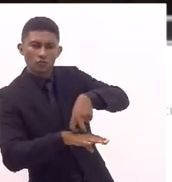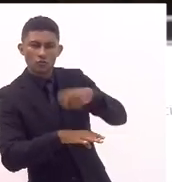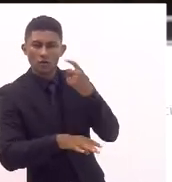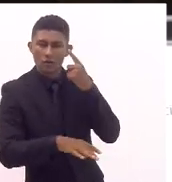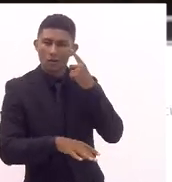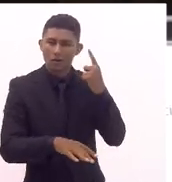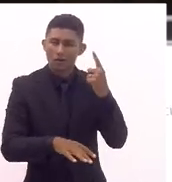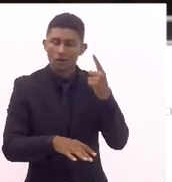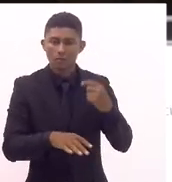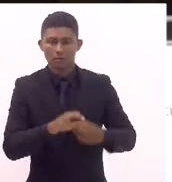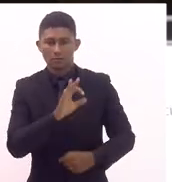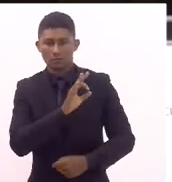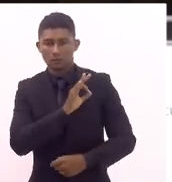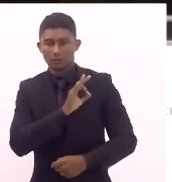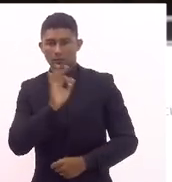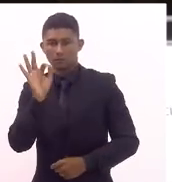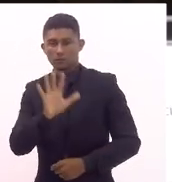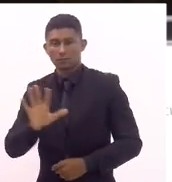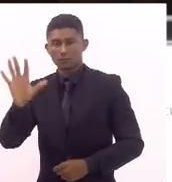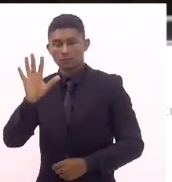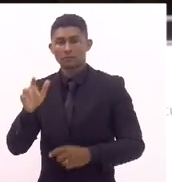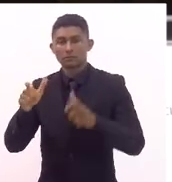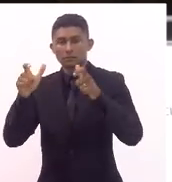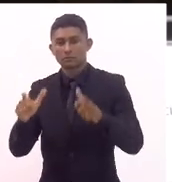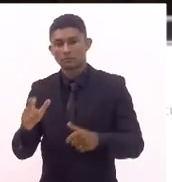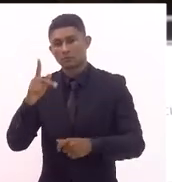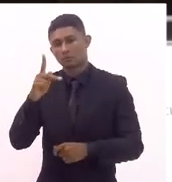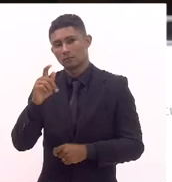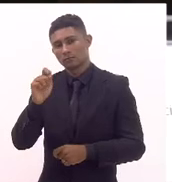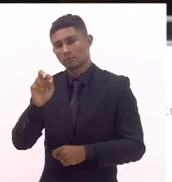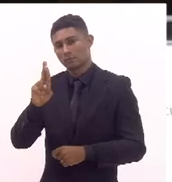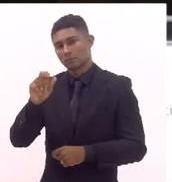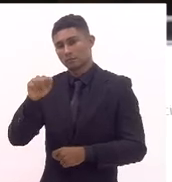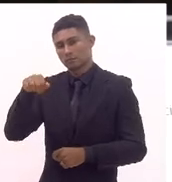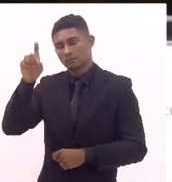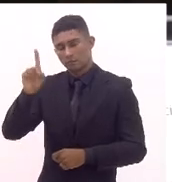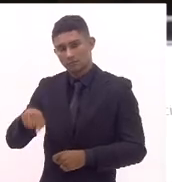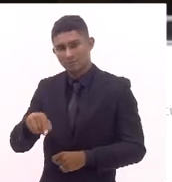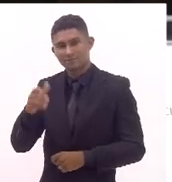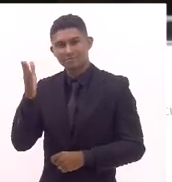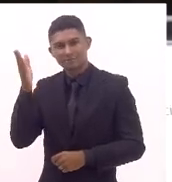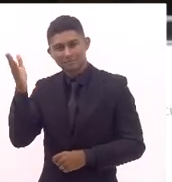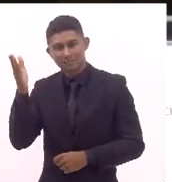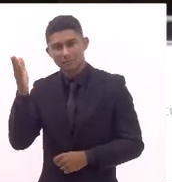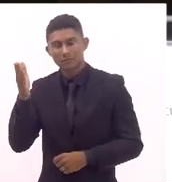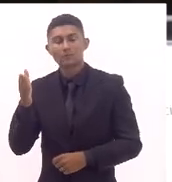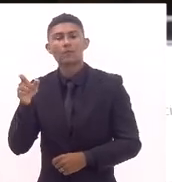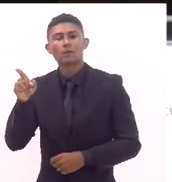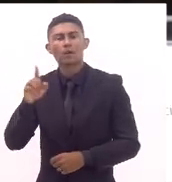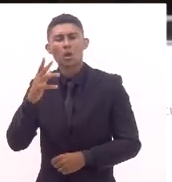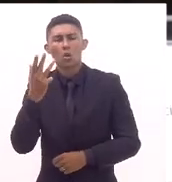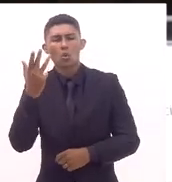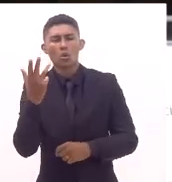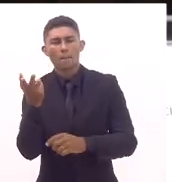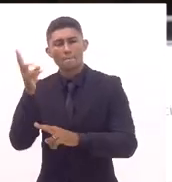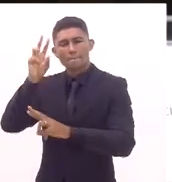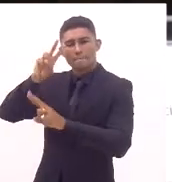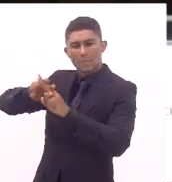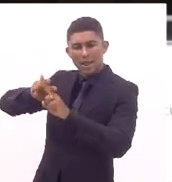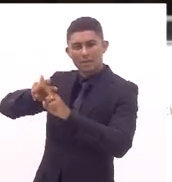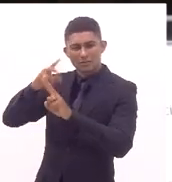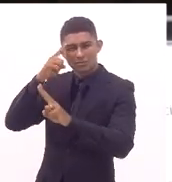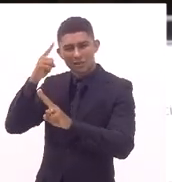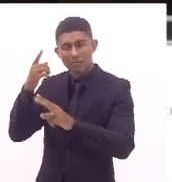na Polícia Federal lá no Paraná quando o nosso presidente Lula estava preso injustamente e que agora